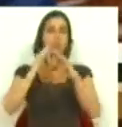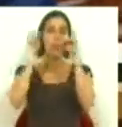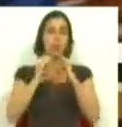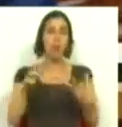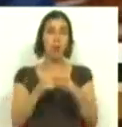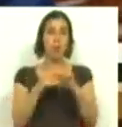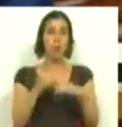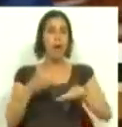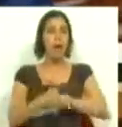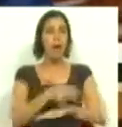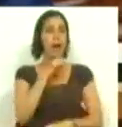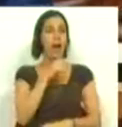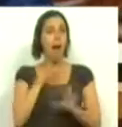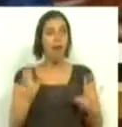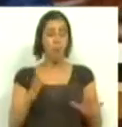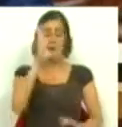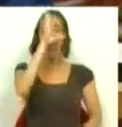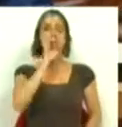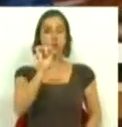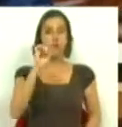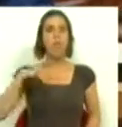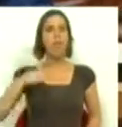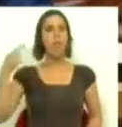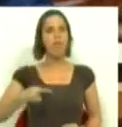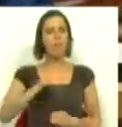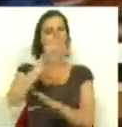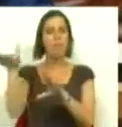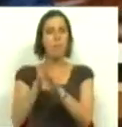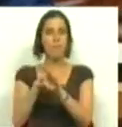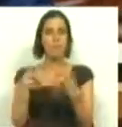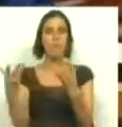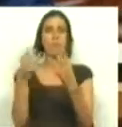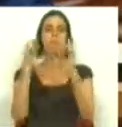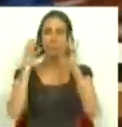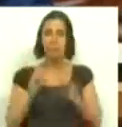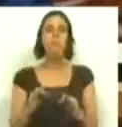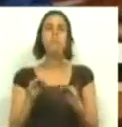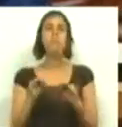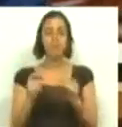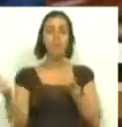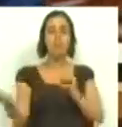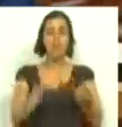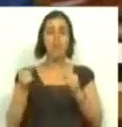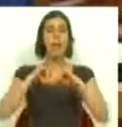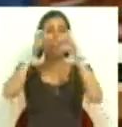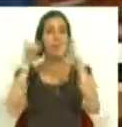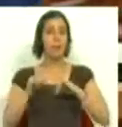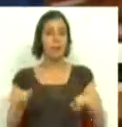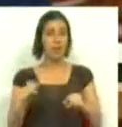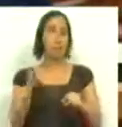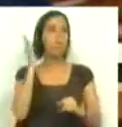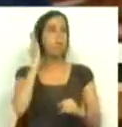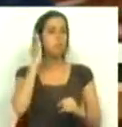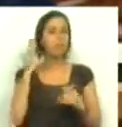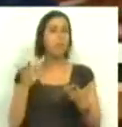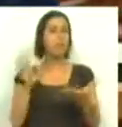internacional do problema do acesso à água. O Estado português tem o dever de participar construtivamente no debate internacional que está